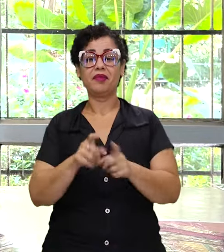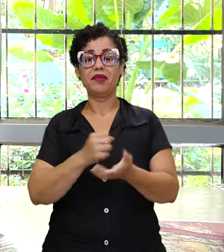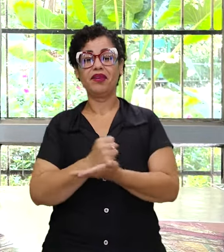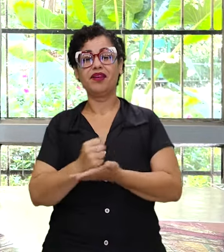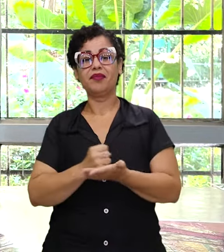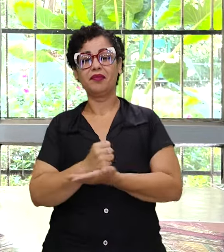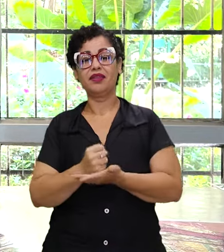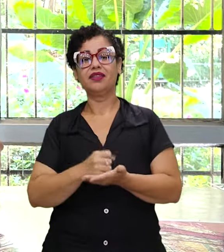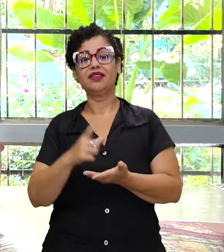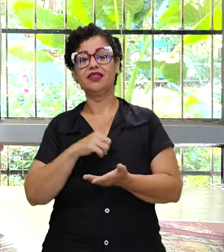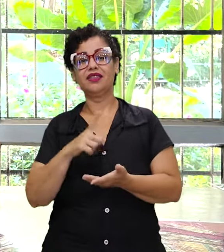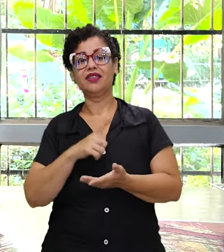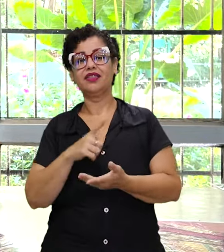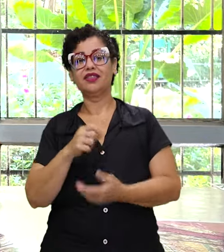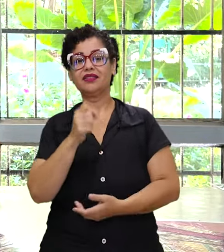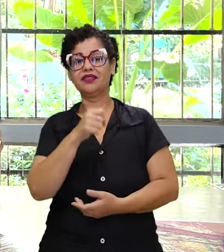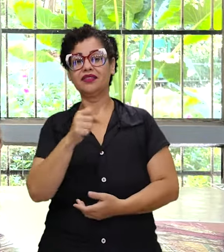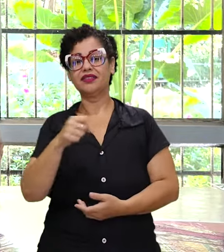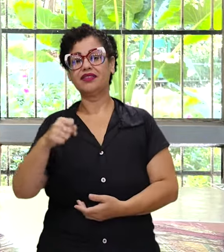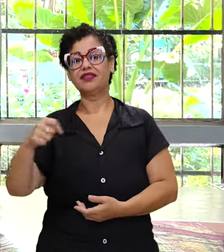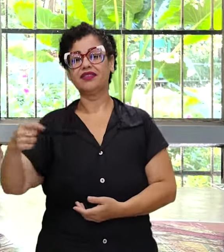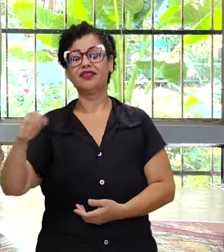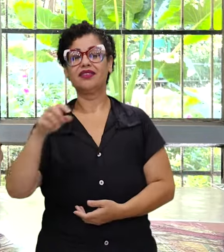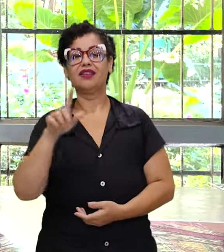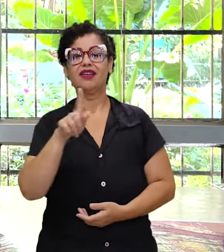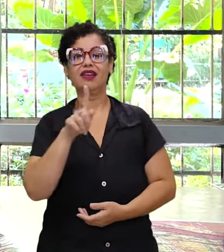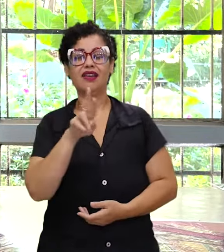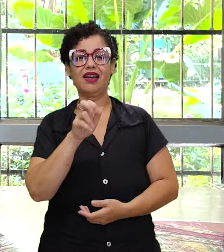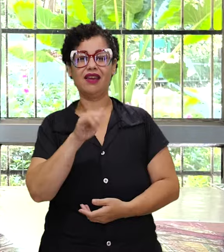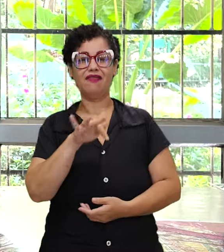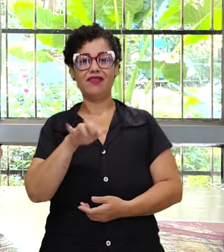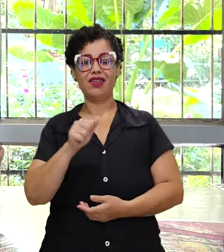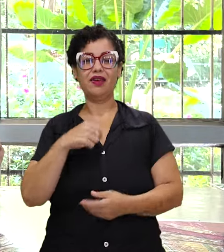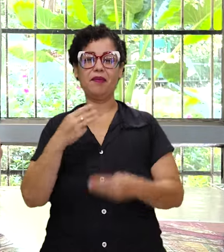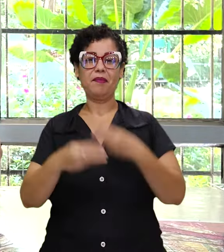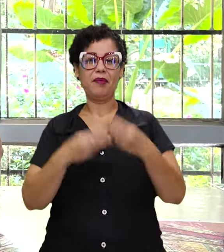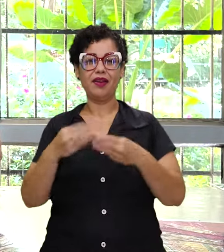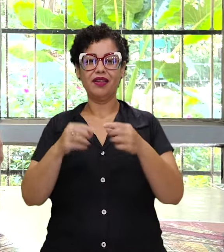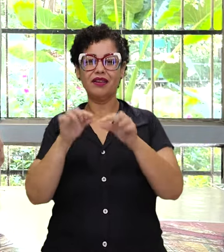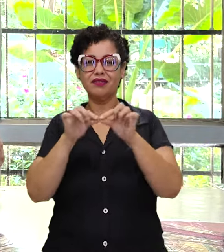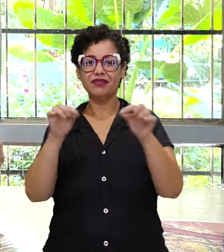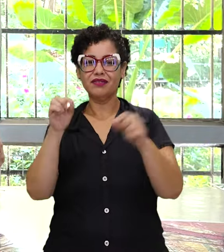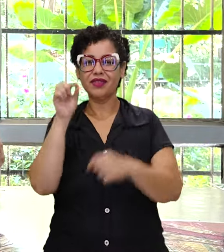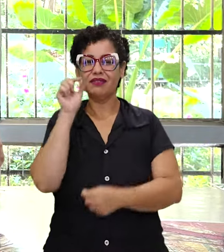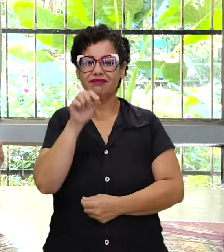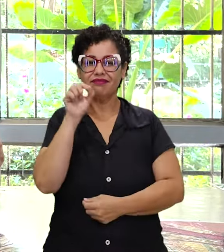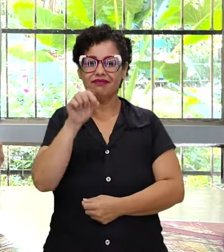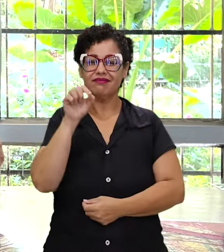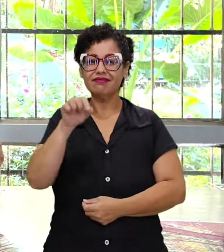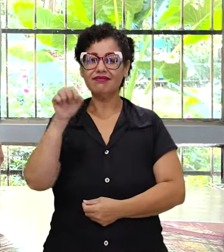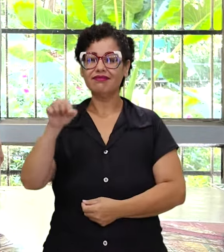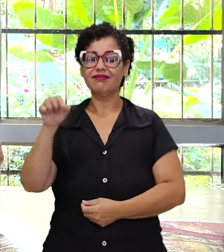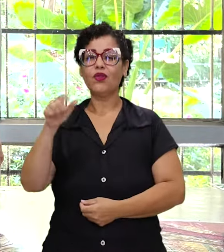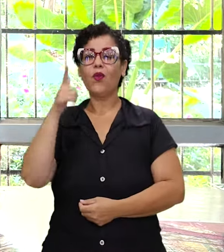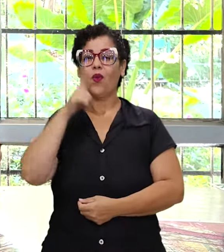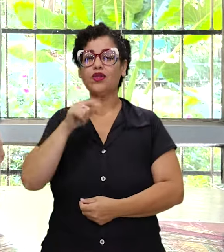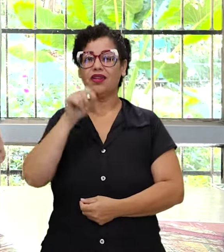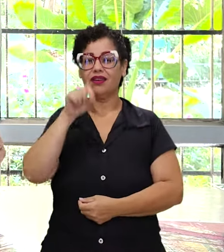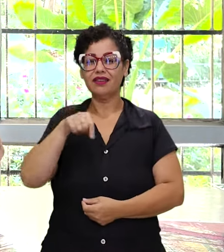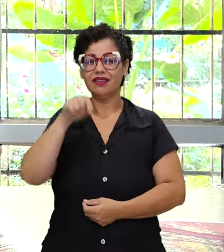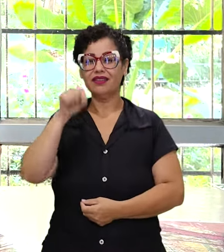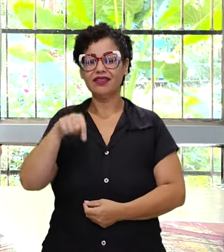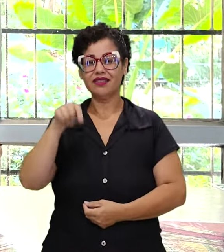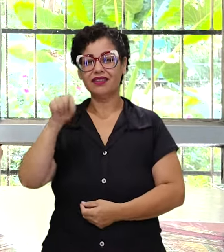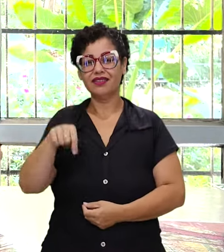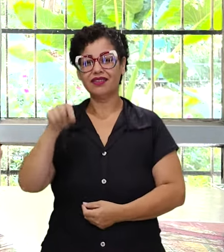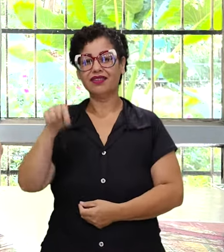também com esgrafito, onde que eu uso um material pontiagudo para riscar